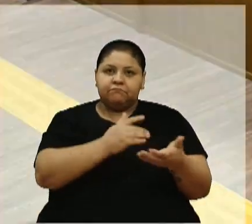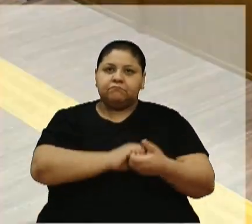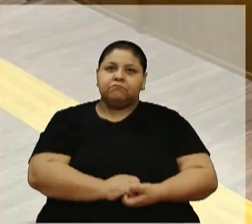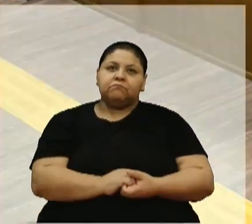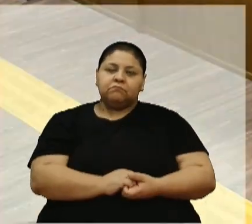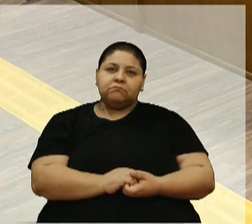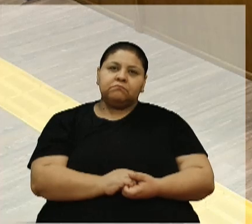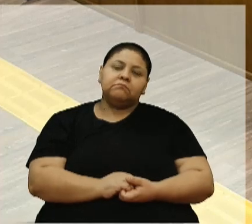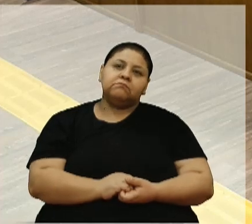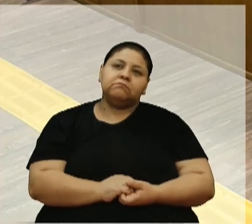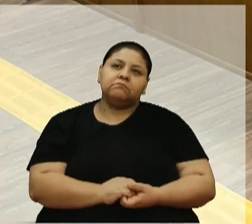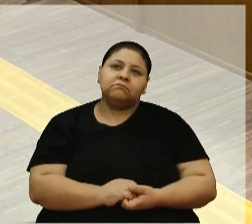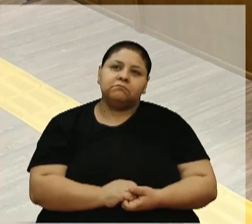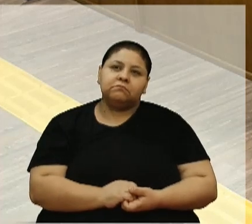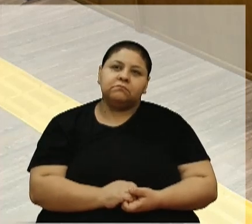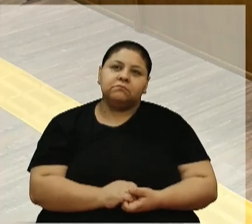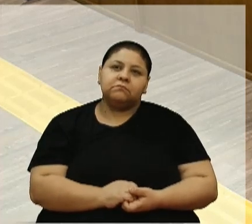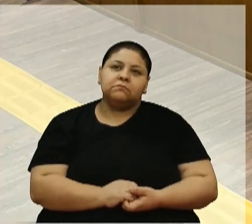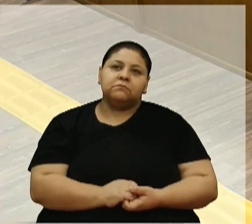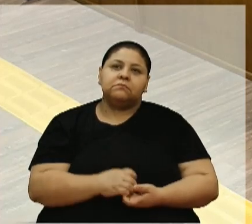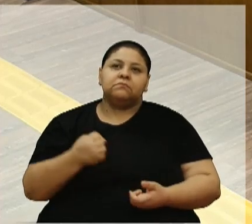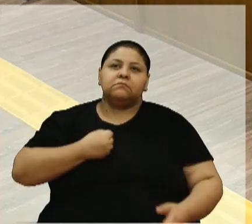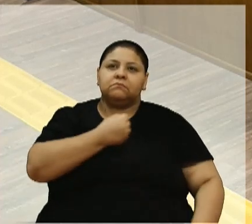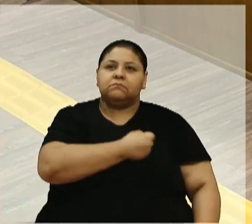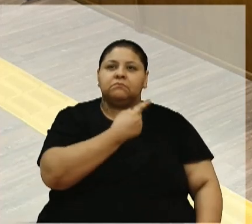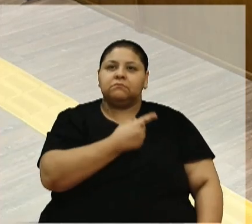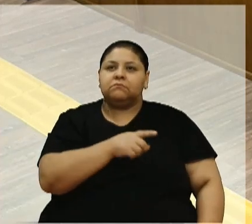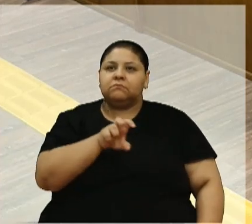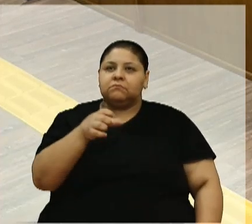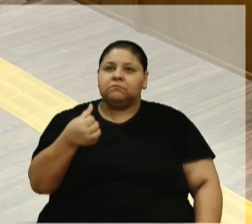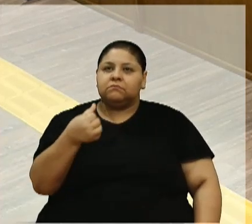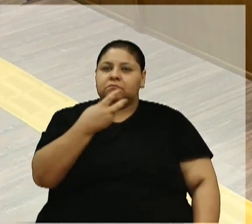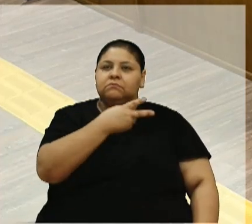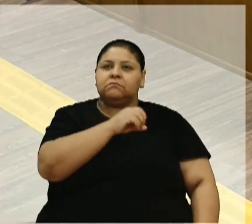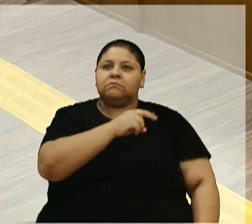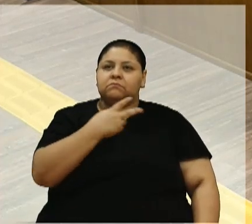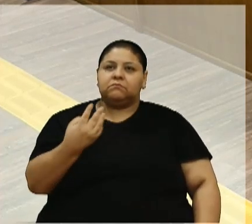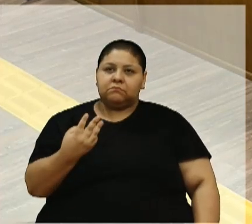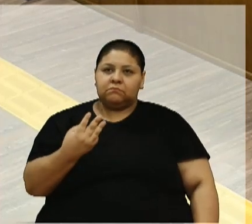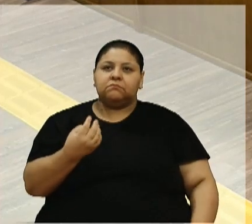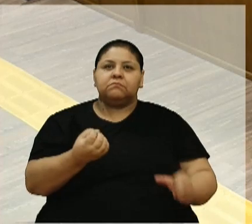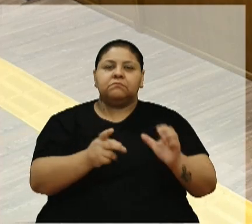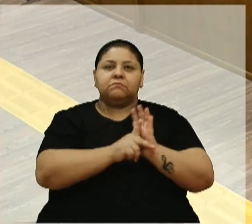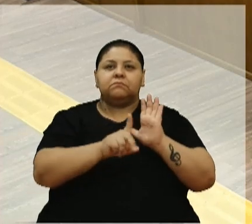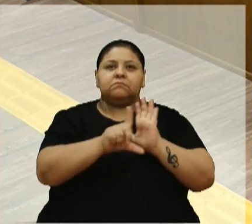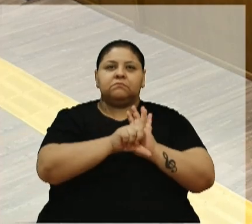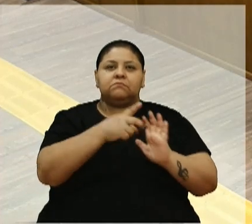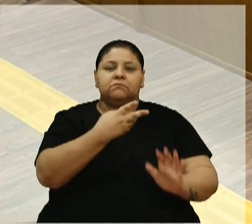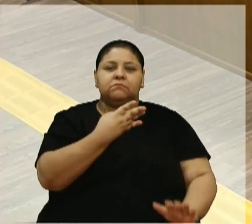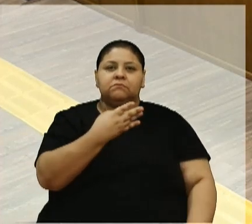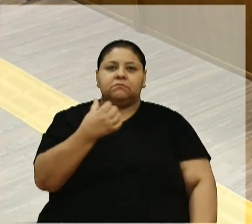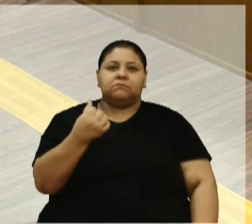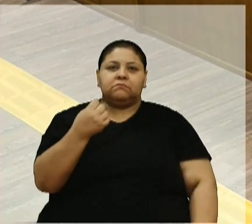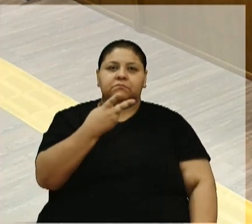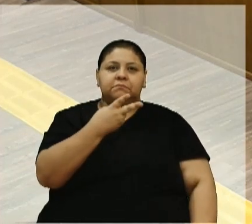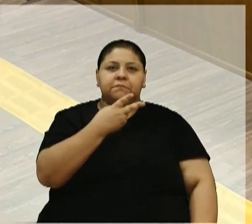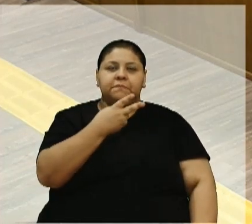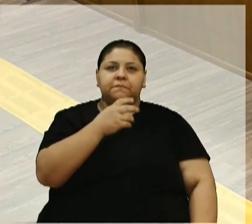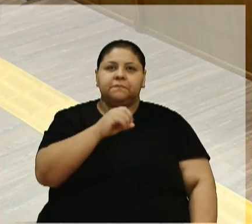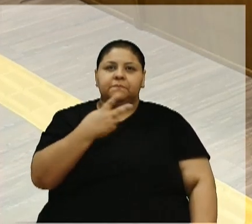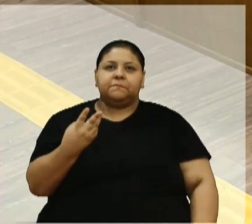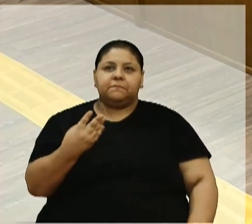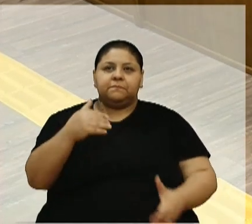parecer. Parecer número 156/2024. Parecer é favorável ao projeto de lei número